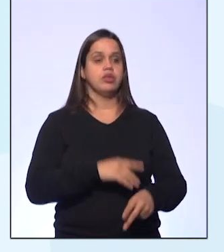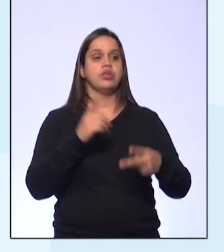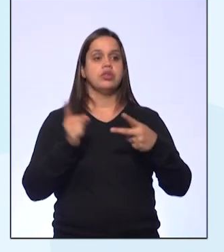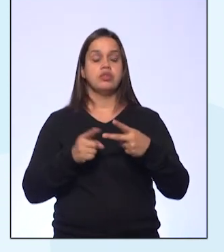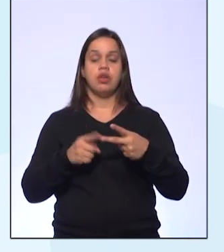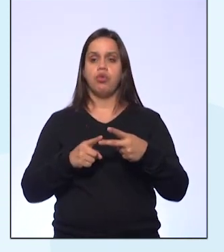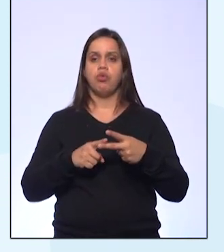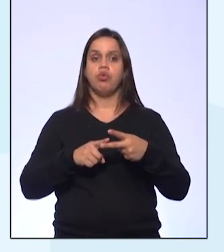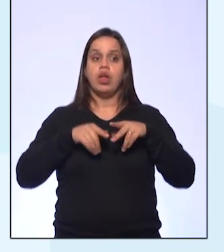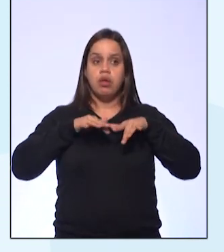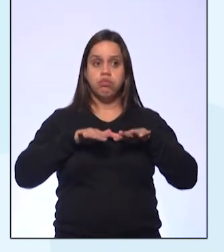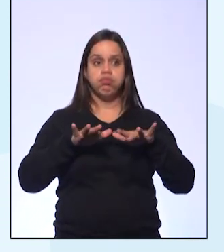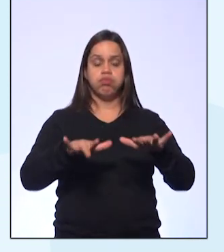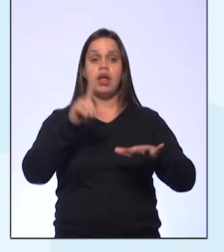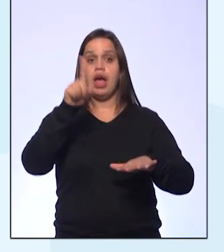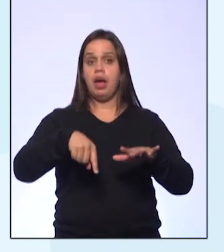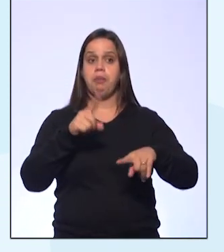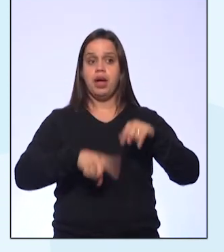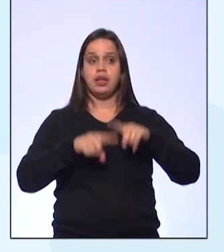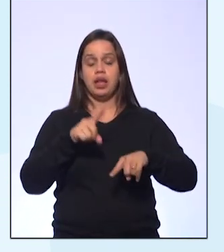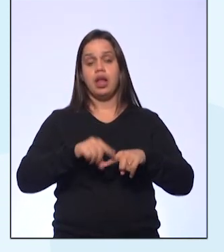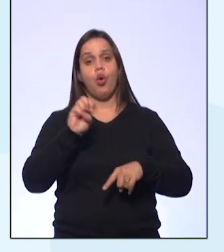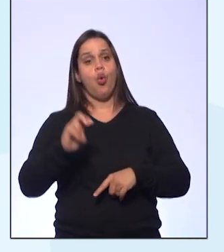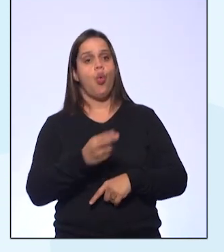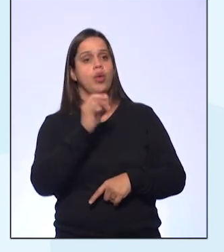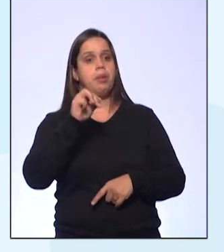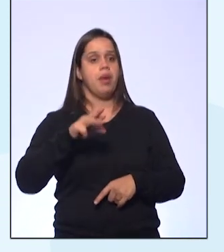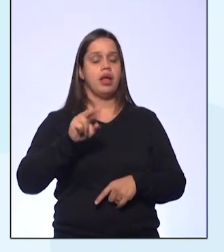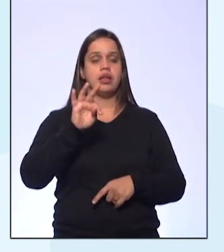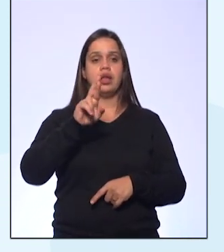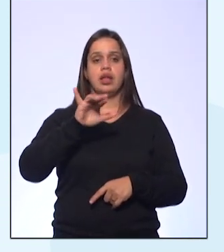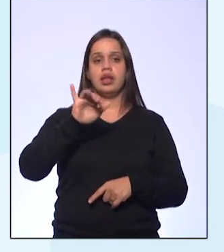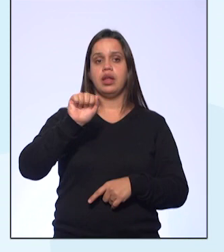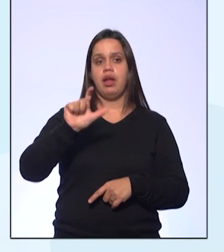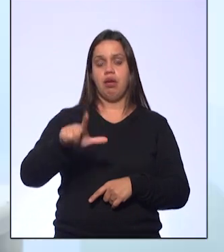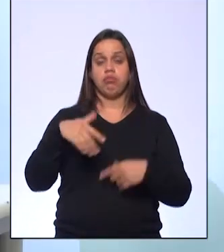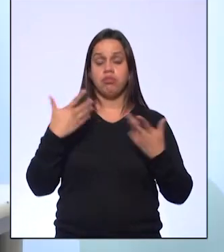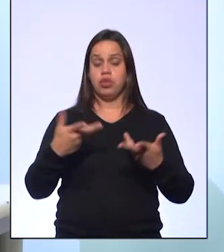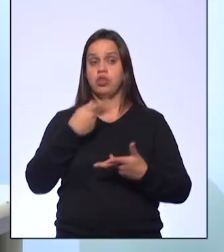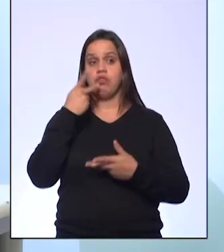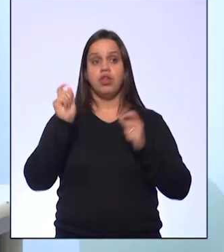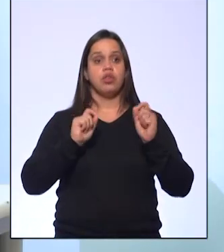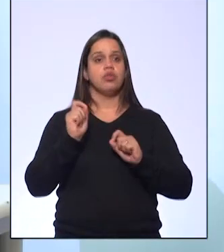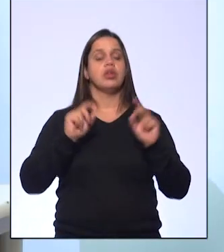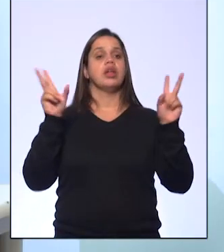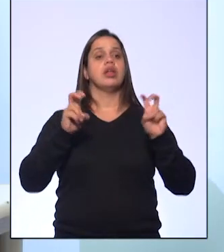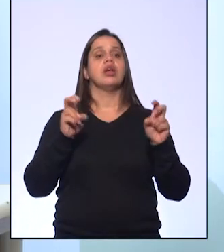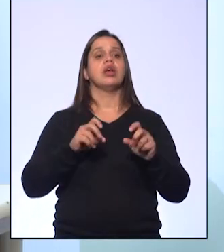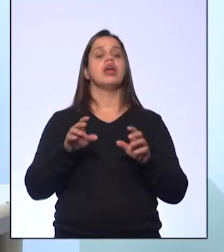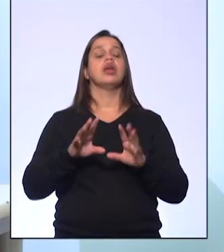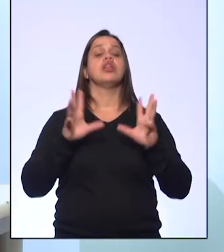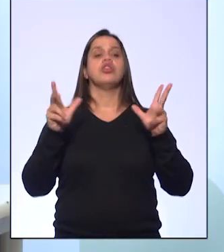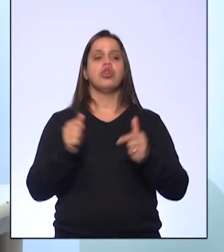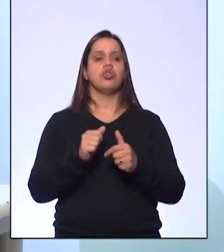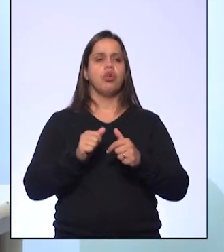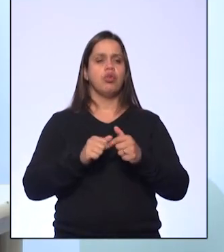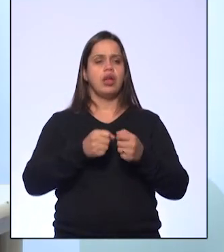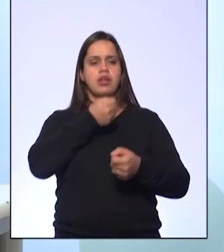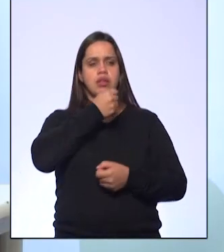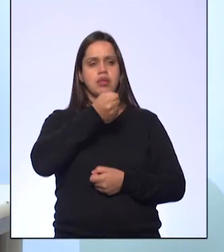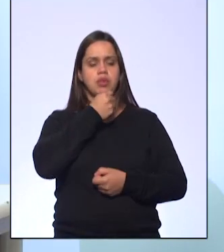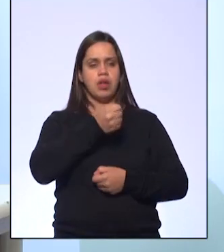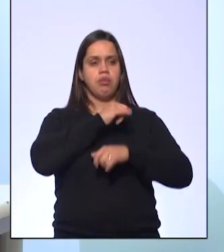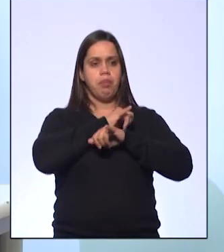questão, esse fluxo é material ou imaterial? A gente está falando daquelas reportagens que estão sendo vinculadas